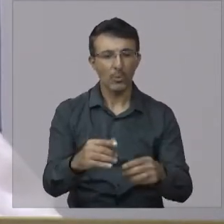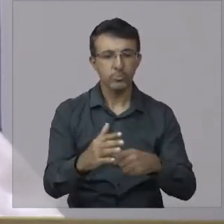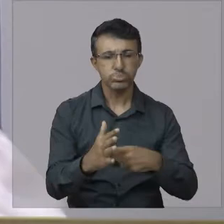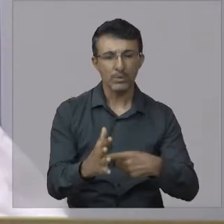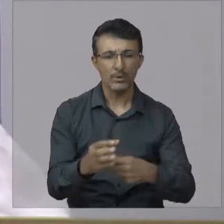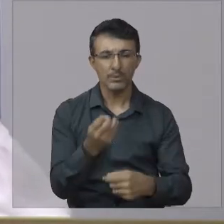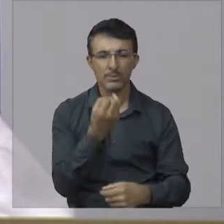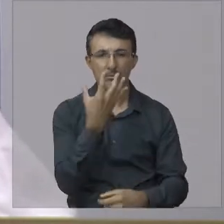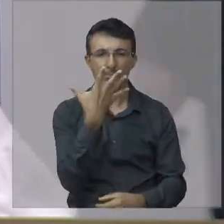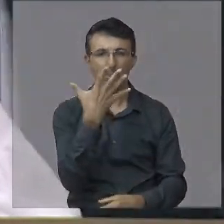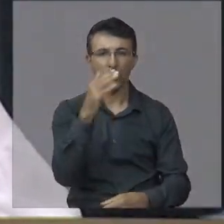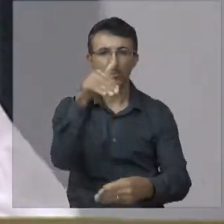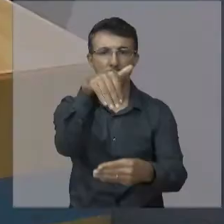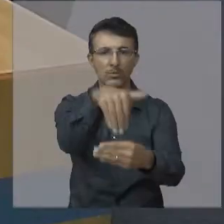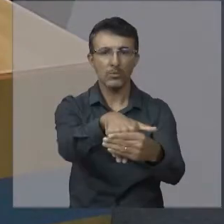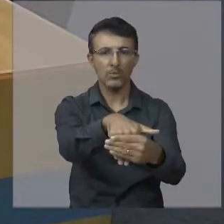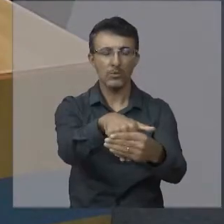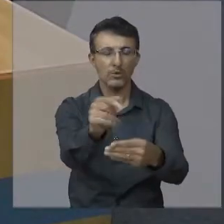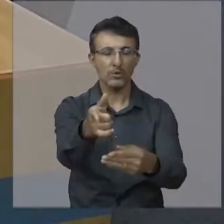ao procedimento de votação.